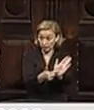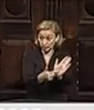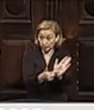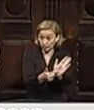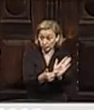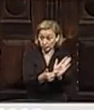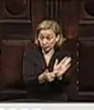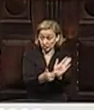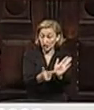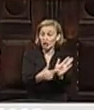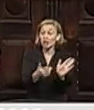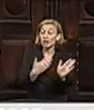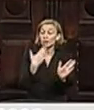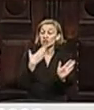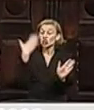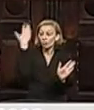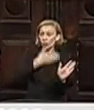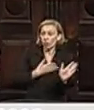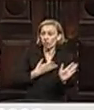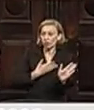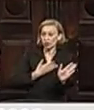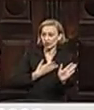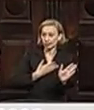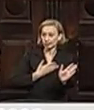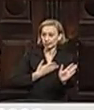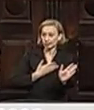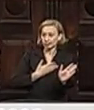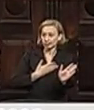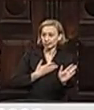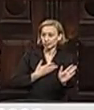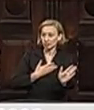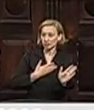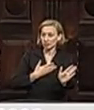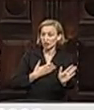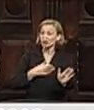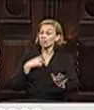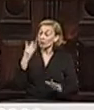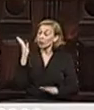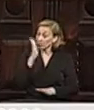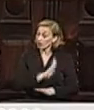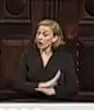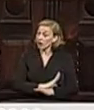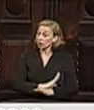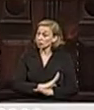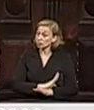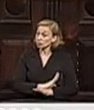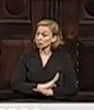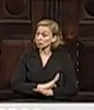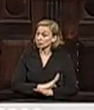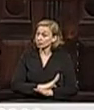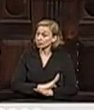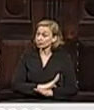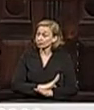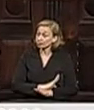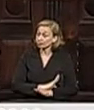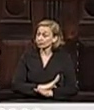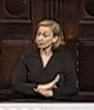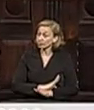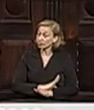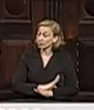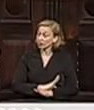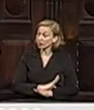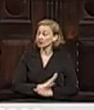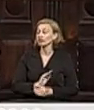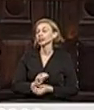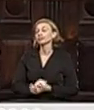mormente tráfico de drogas, uma ofensa federal, e também denúncia à